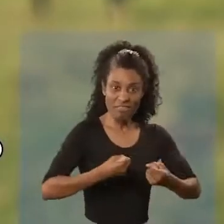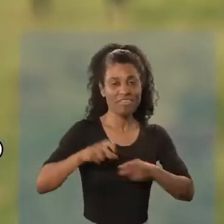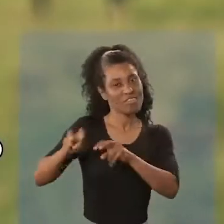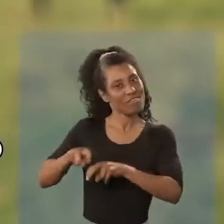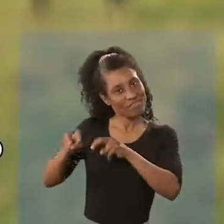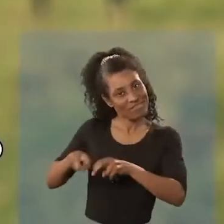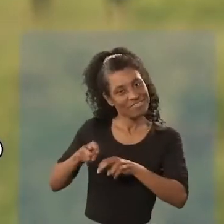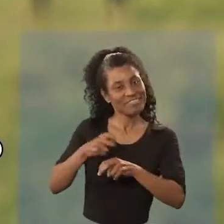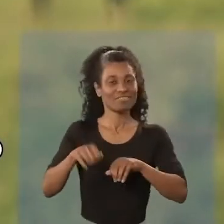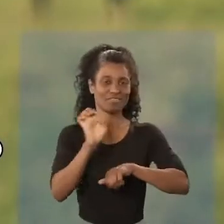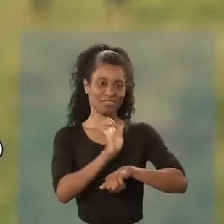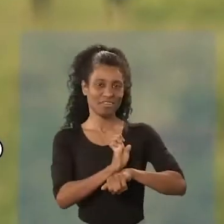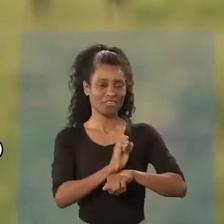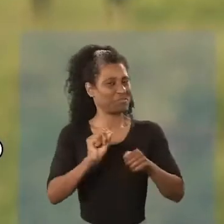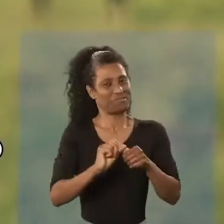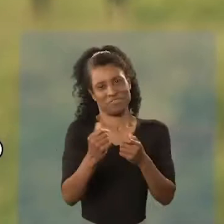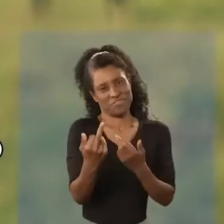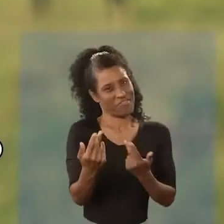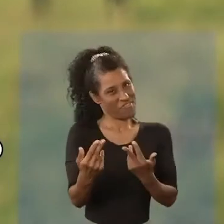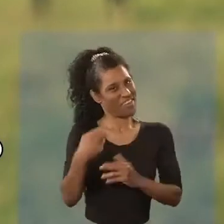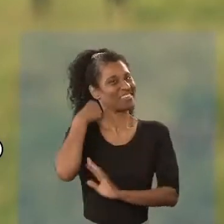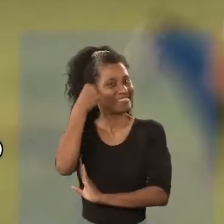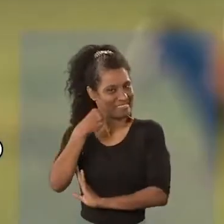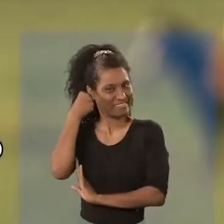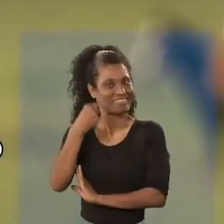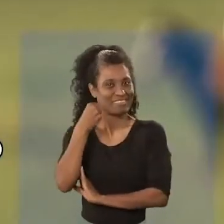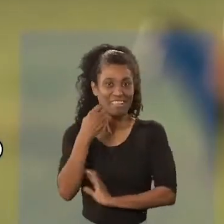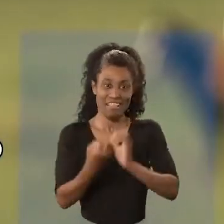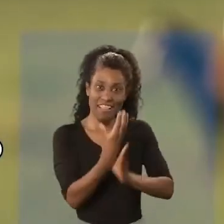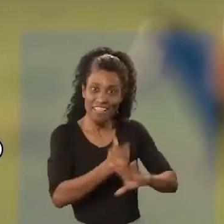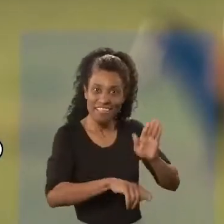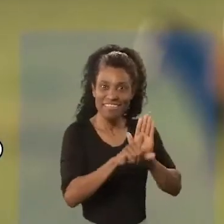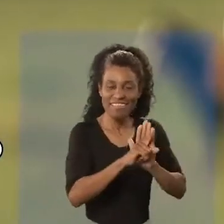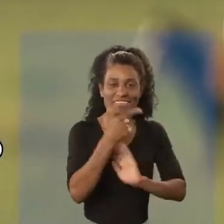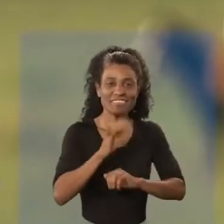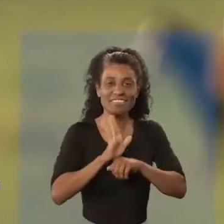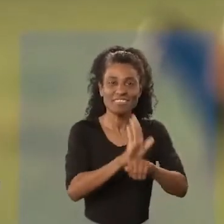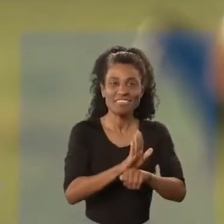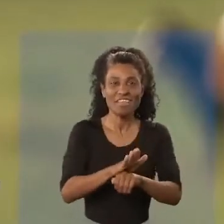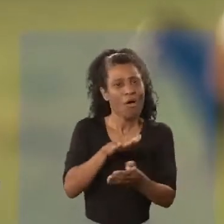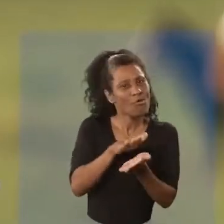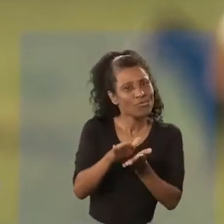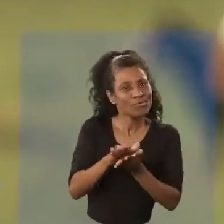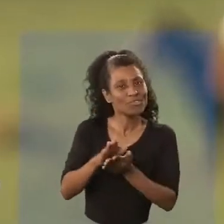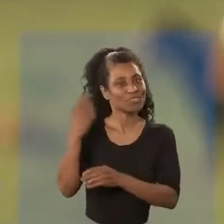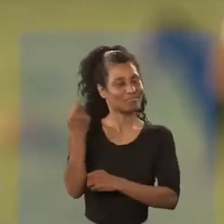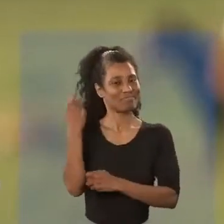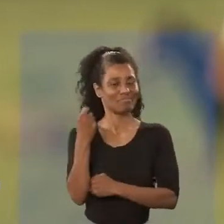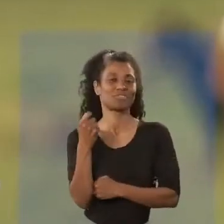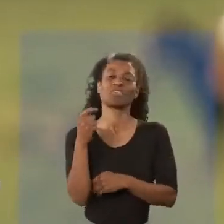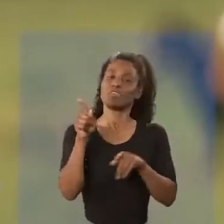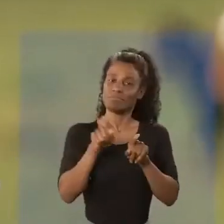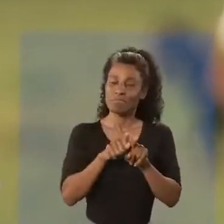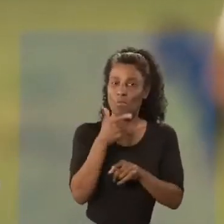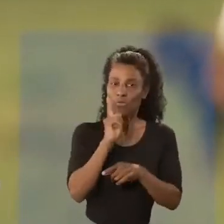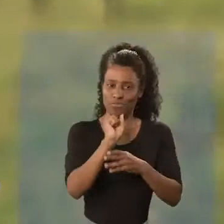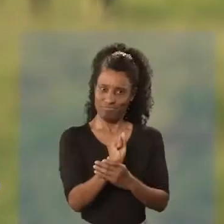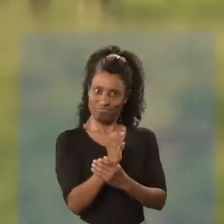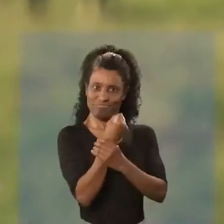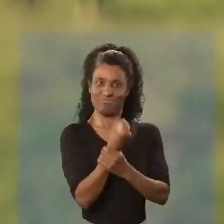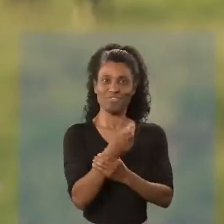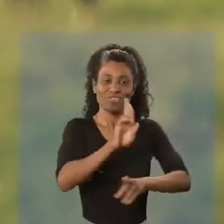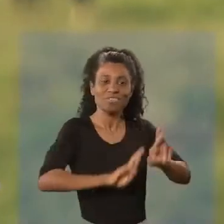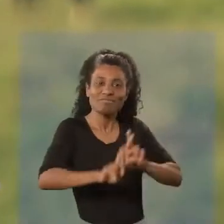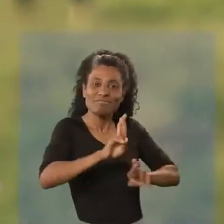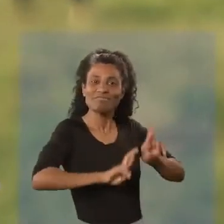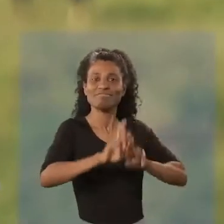dos Integrados deu segurança à relação entre a agroindústria e os produtores de aves, suínos, leite e tabaco.